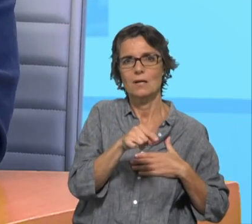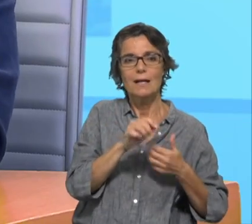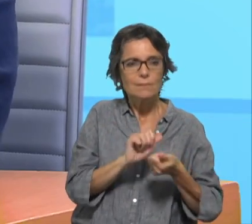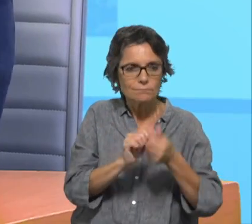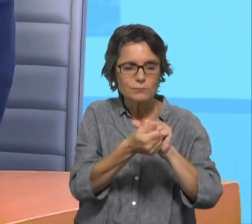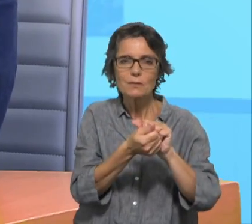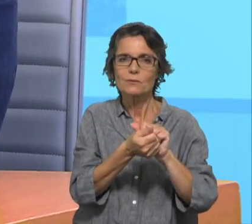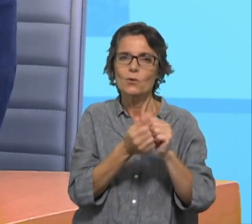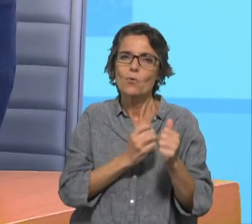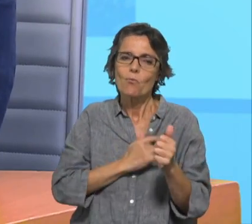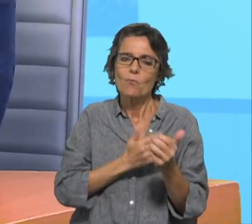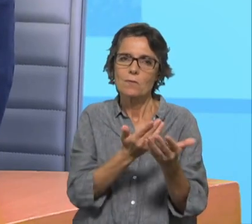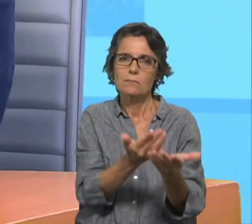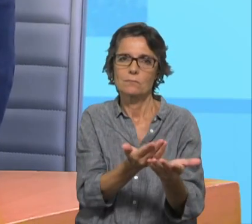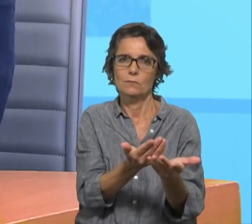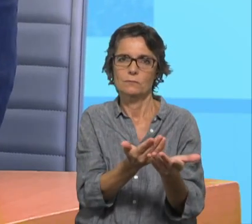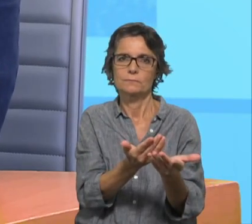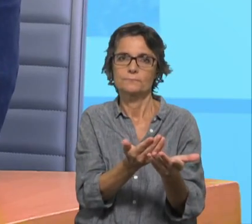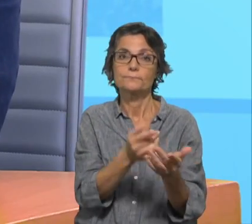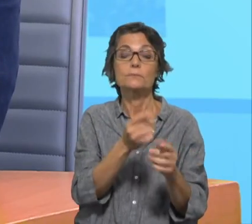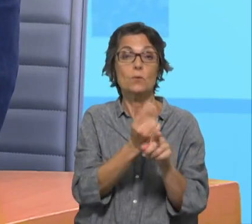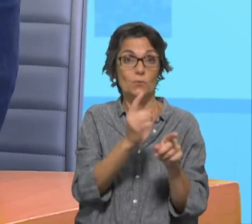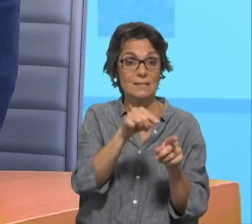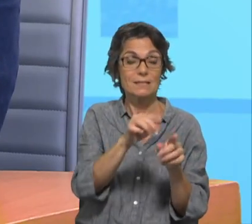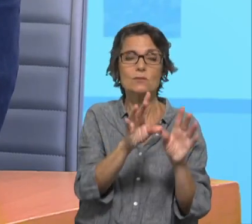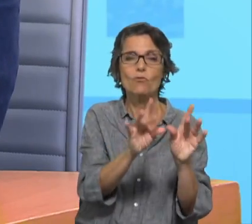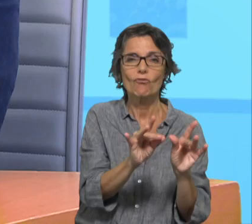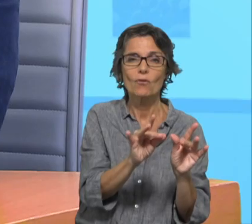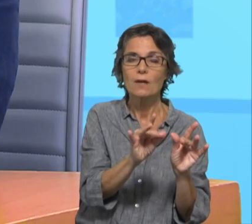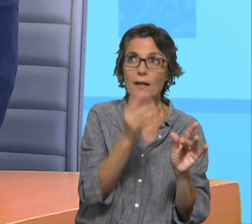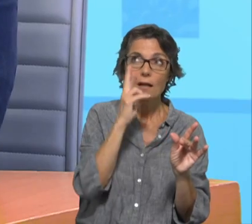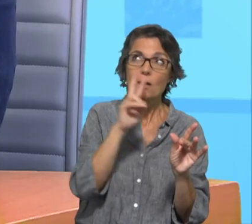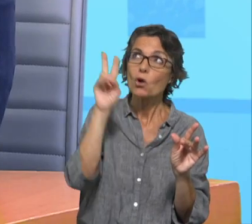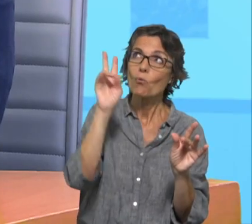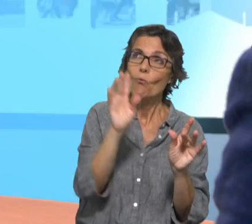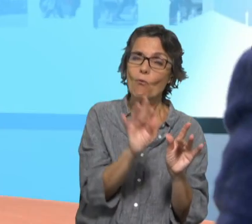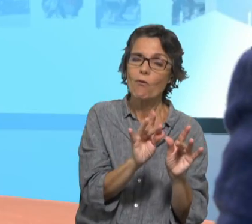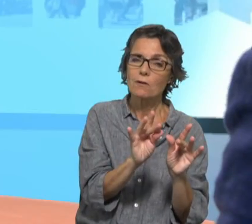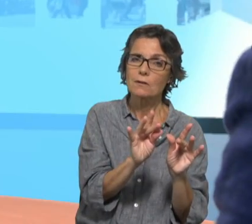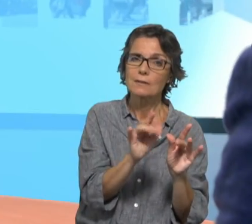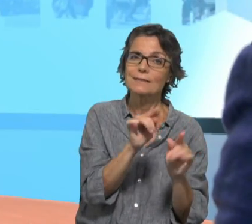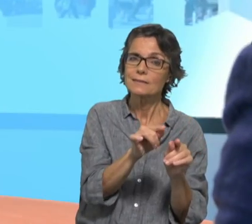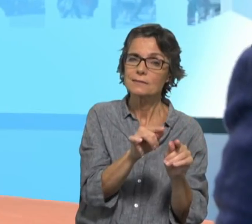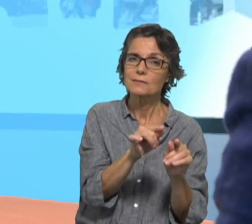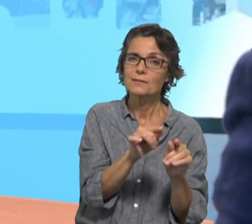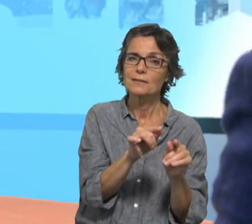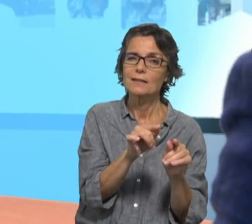do amor de Deus. E por isso olha para o céu, não é? Porque é sempre tão profunda esta relação de Jesus com o Pai.